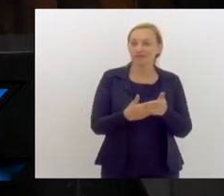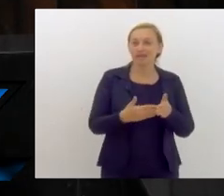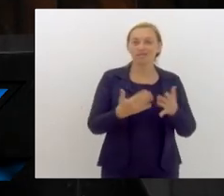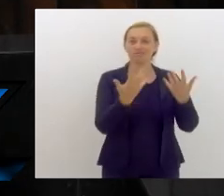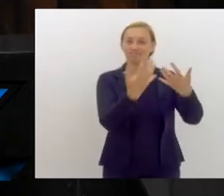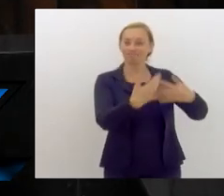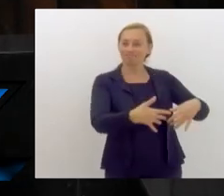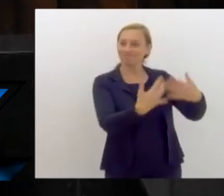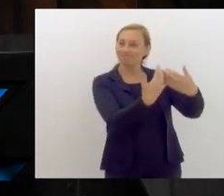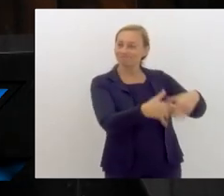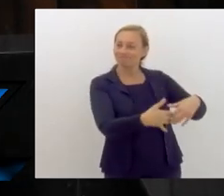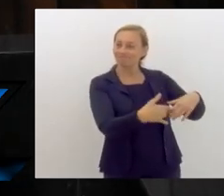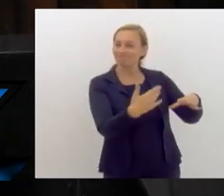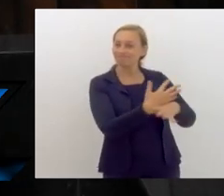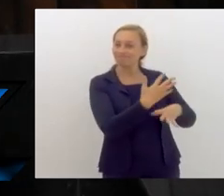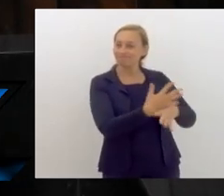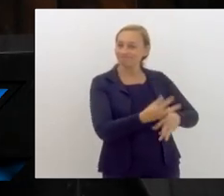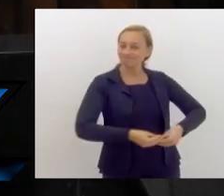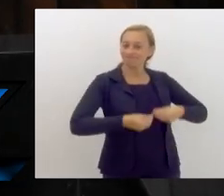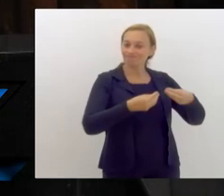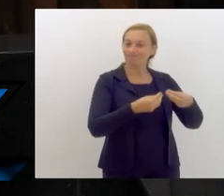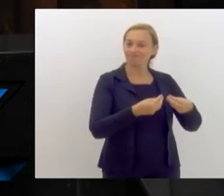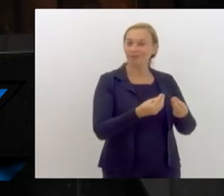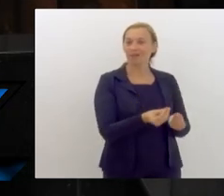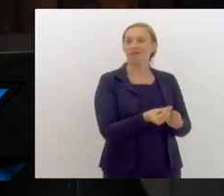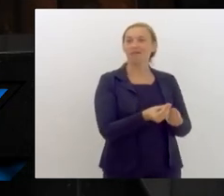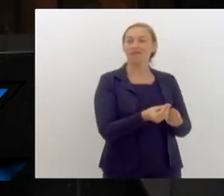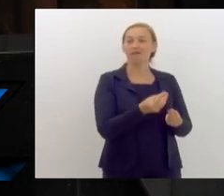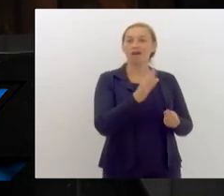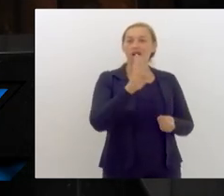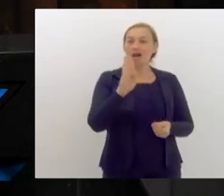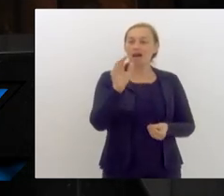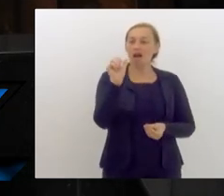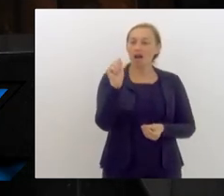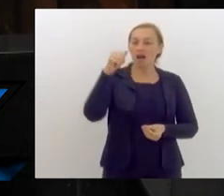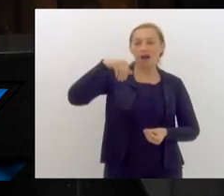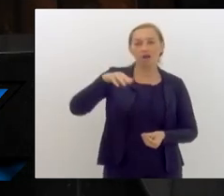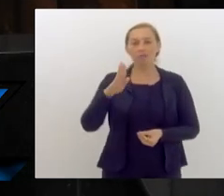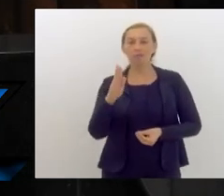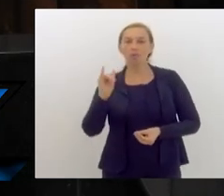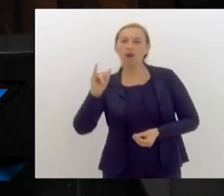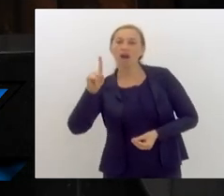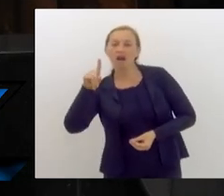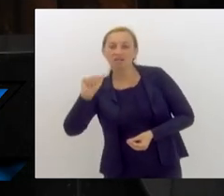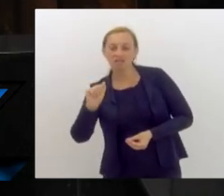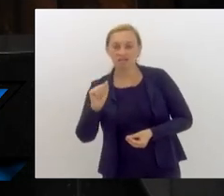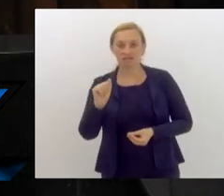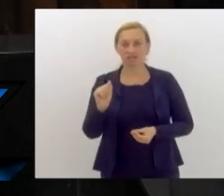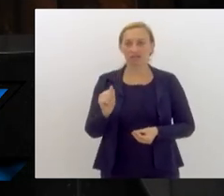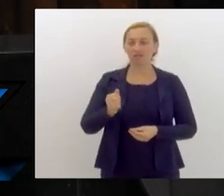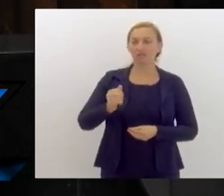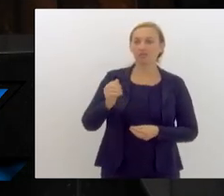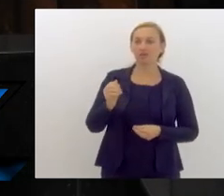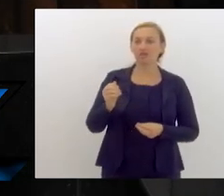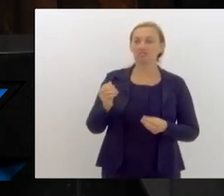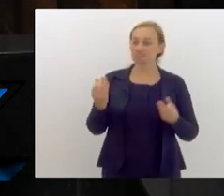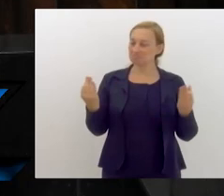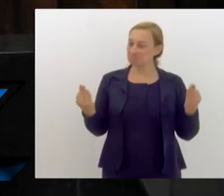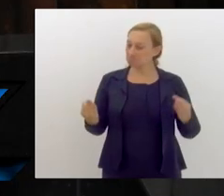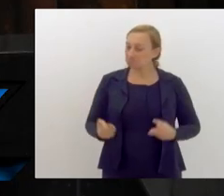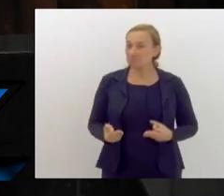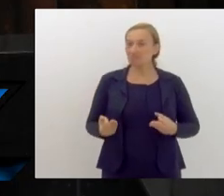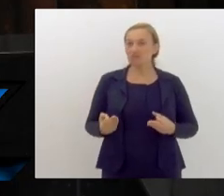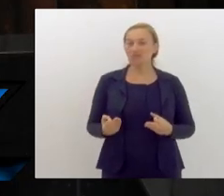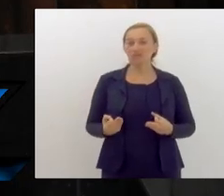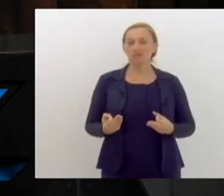Petrópolis entregar ambulâncias UTI móveis ele foi muito educado e muito Cortez como